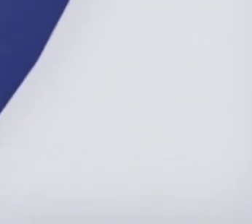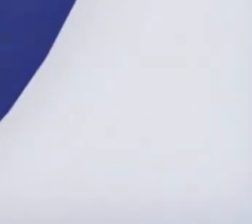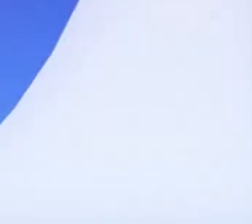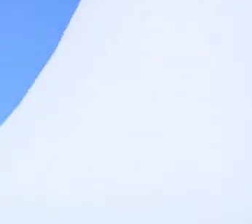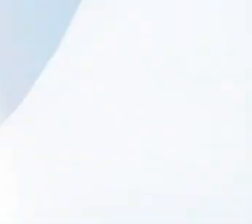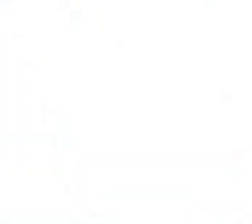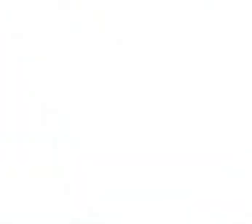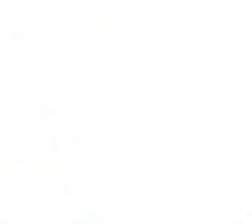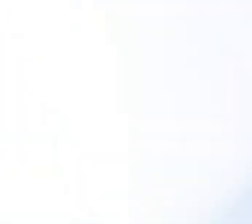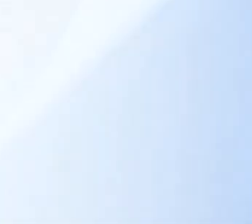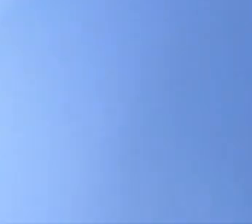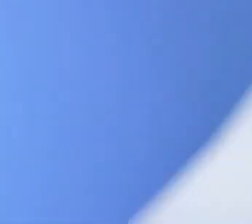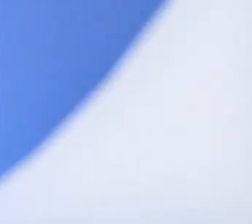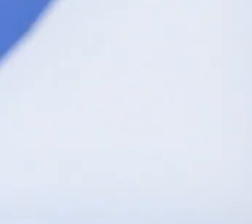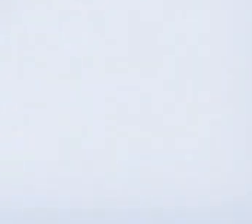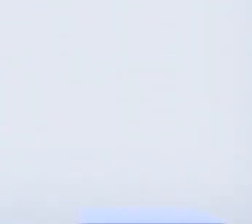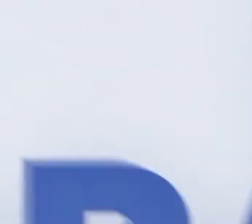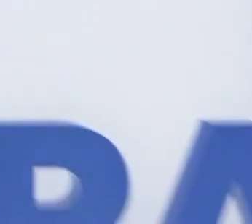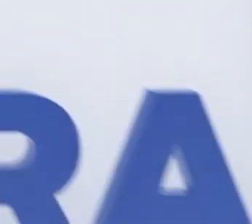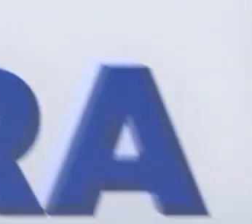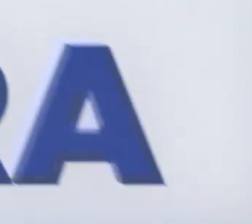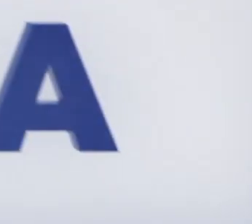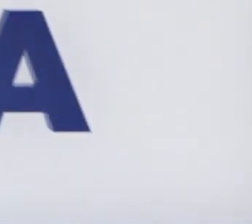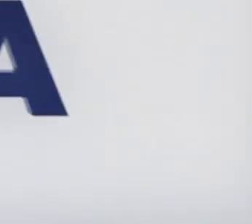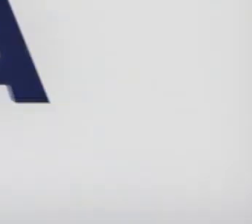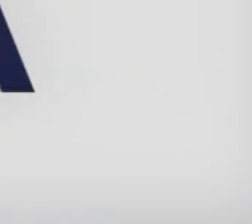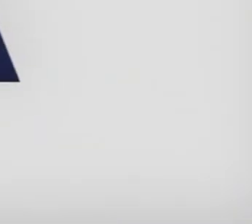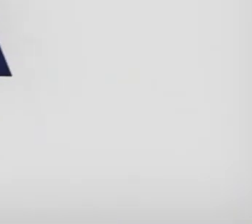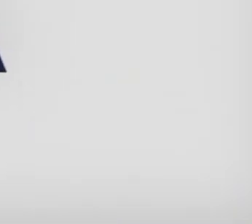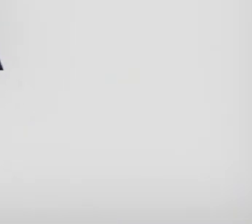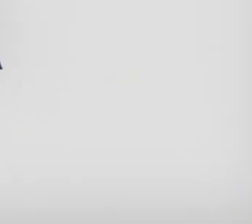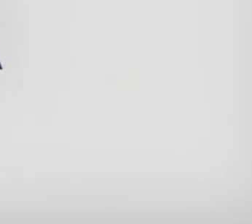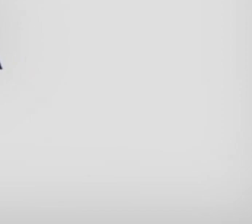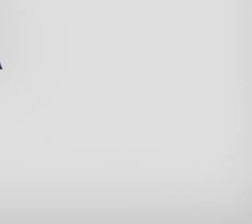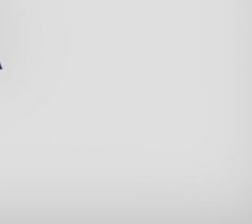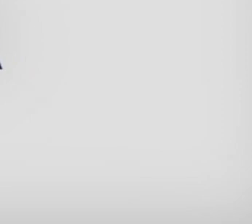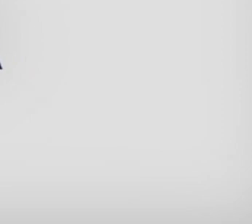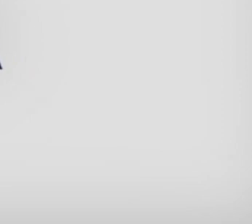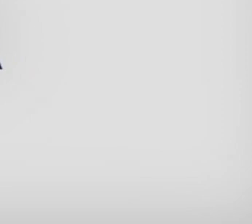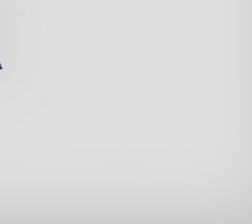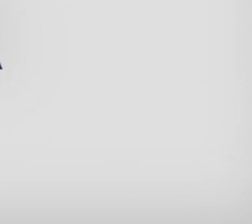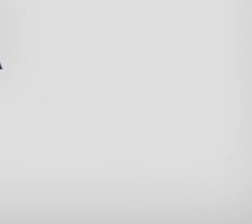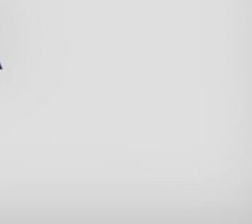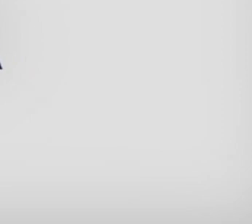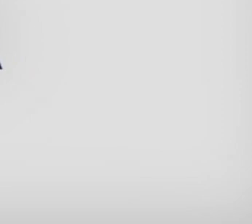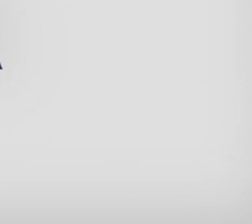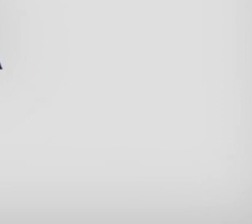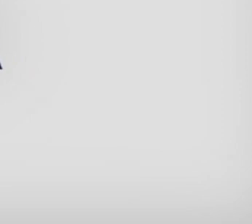TV Câmara, Campinas.